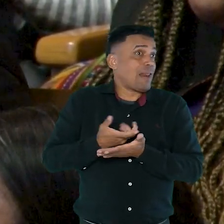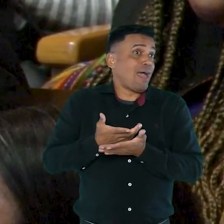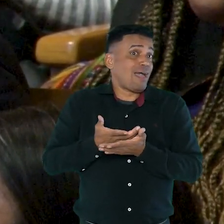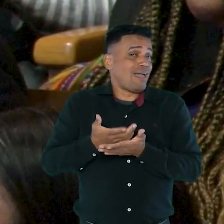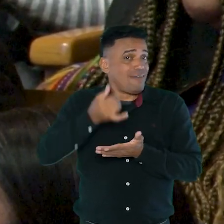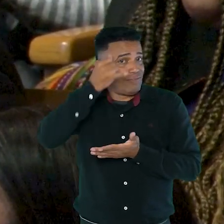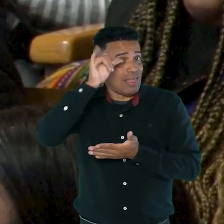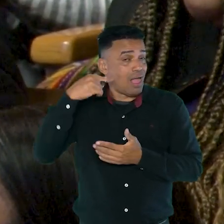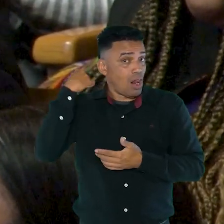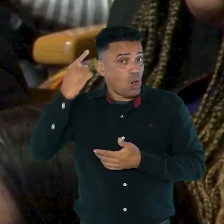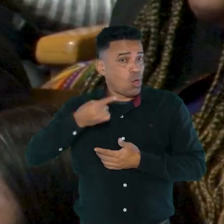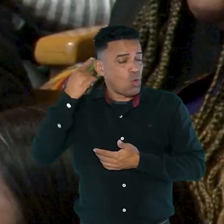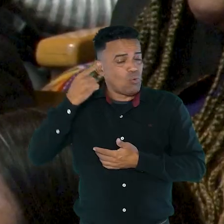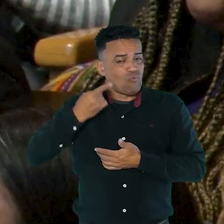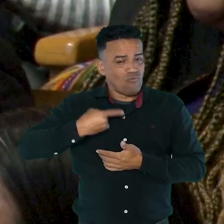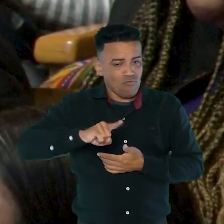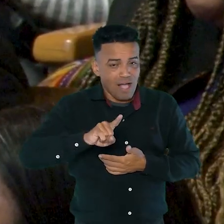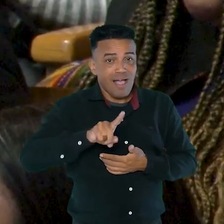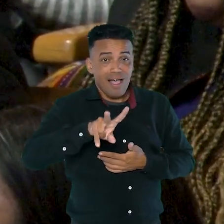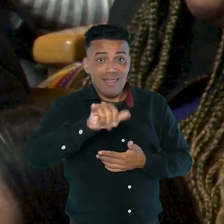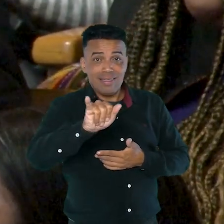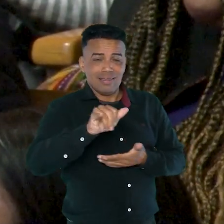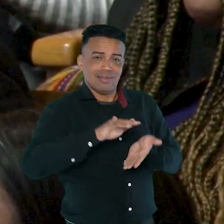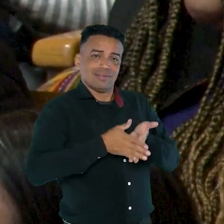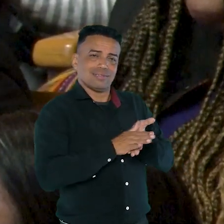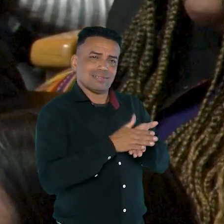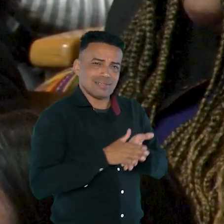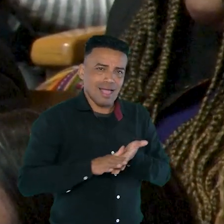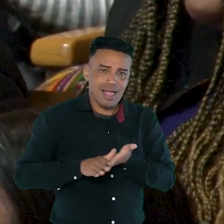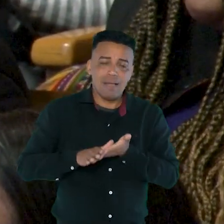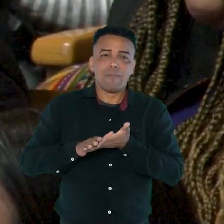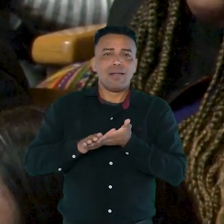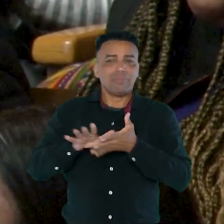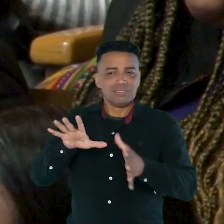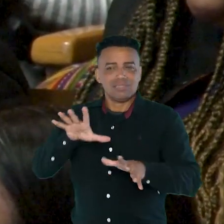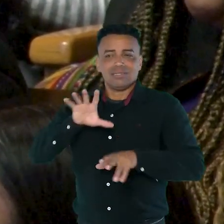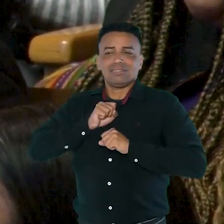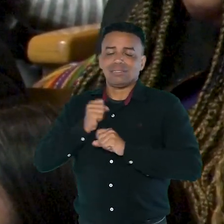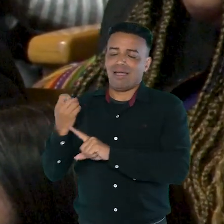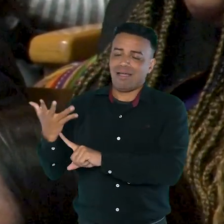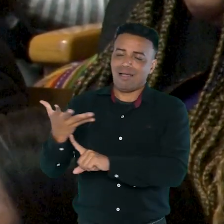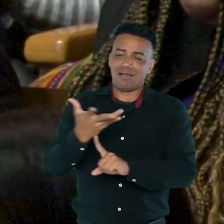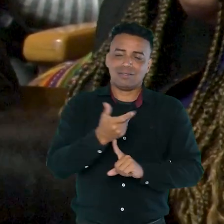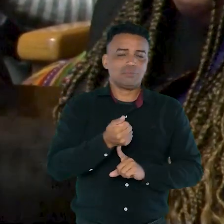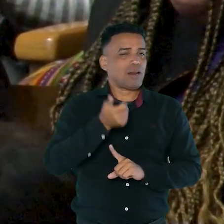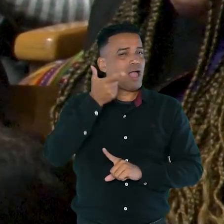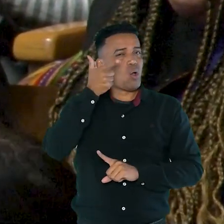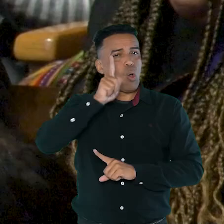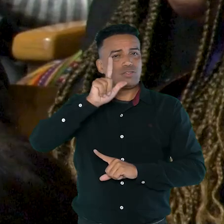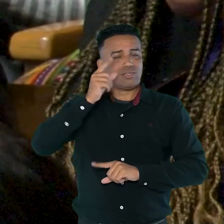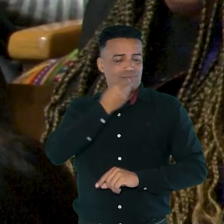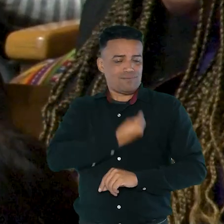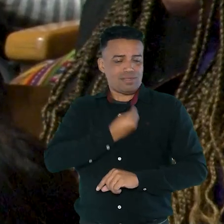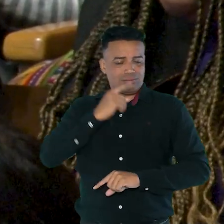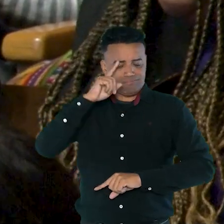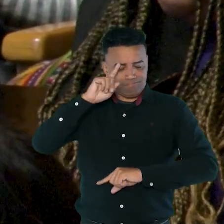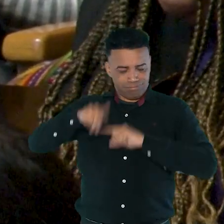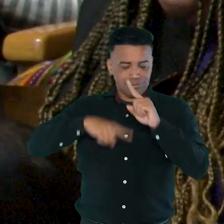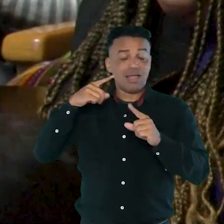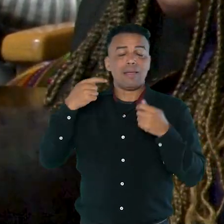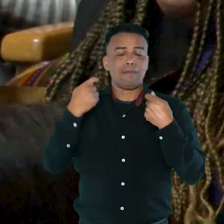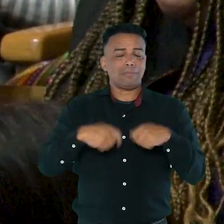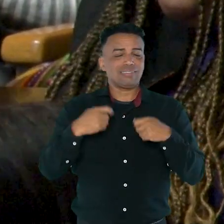enlouquecer, a gente vai para o samba, a gente precisa de arte para sobreviver. A gente precisa